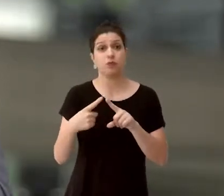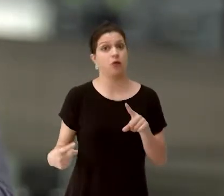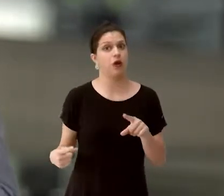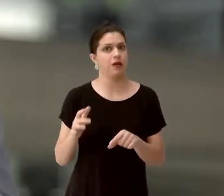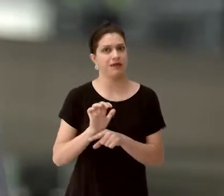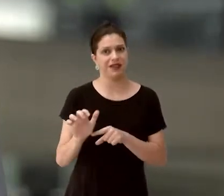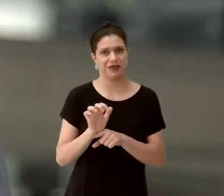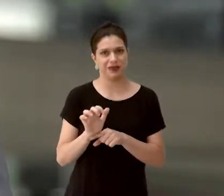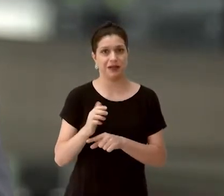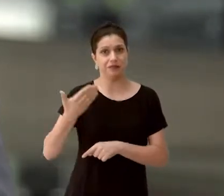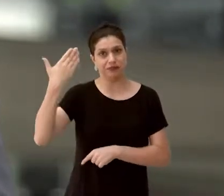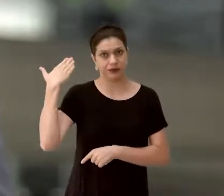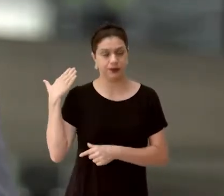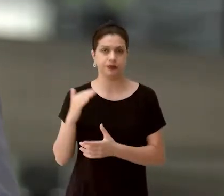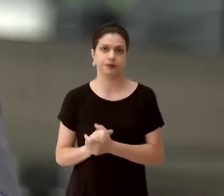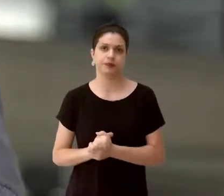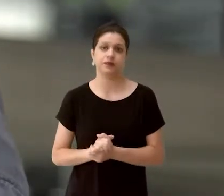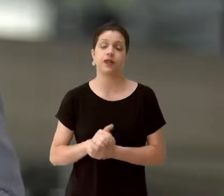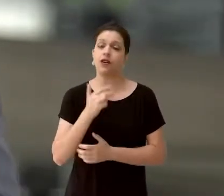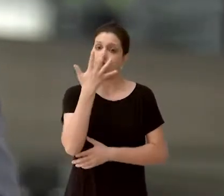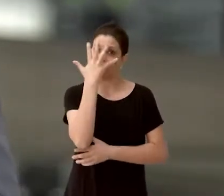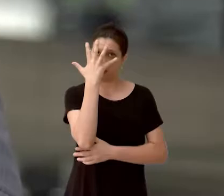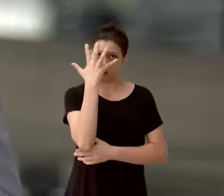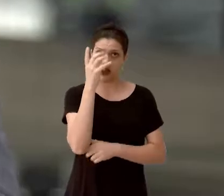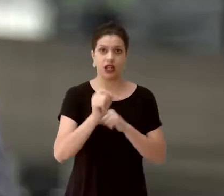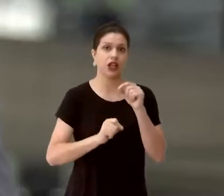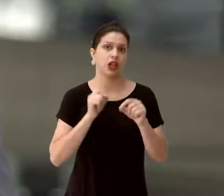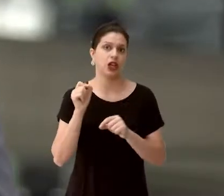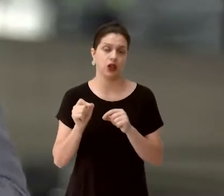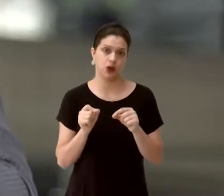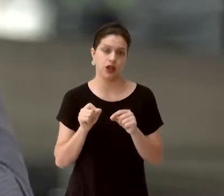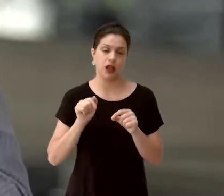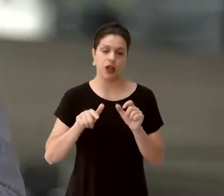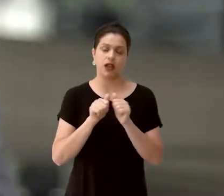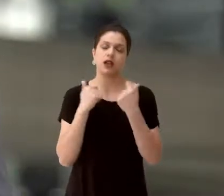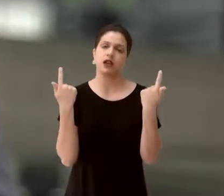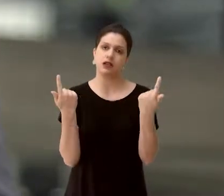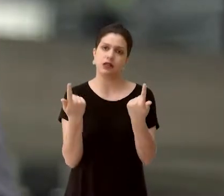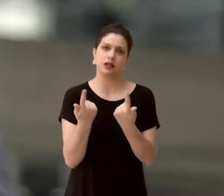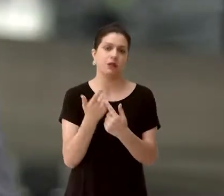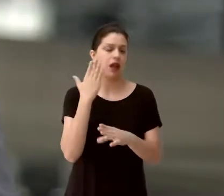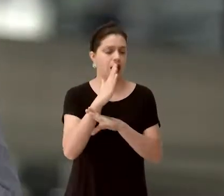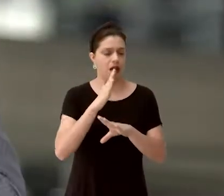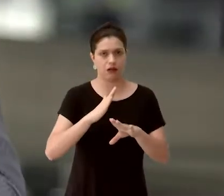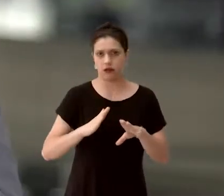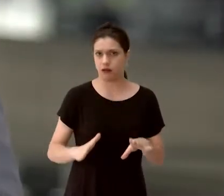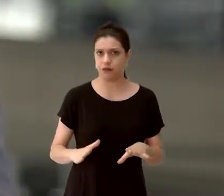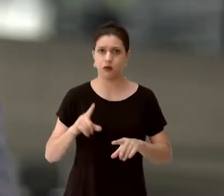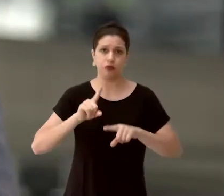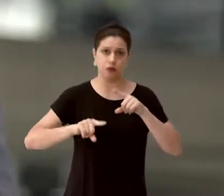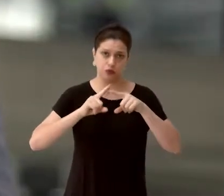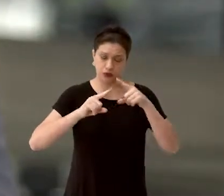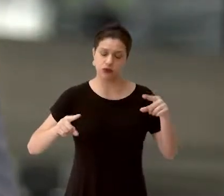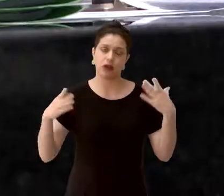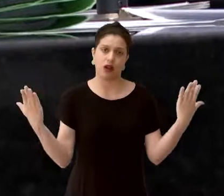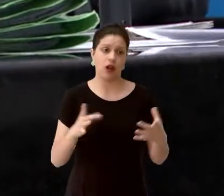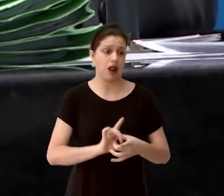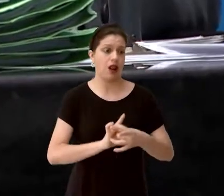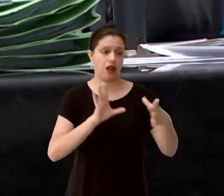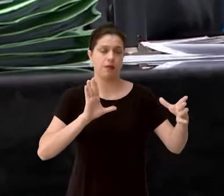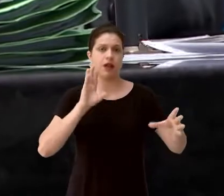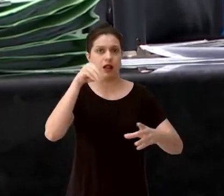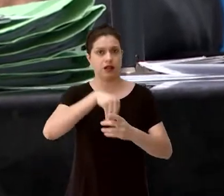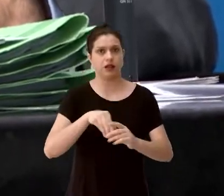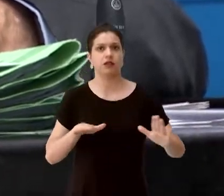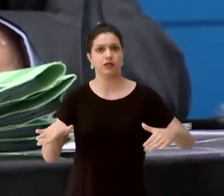estado e em fevereiro a Assembleia derrubou essa proibição, liberando o dispositivo em sala de aula. De autoria